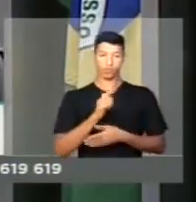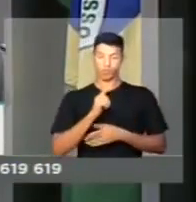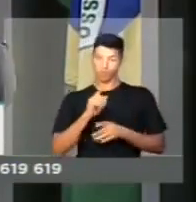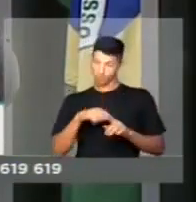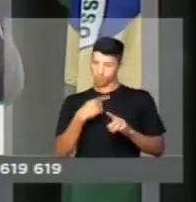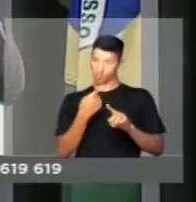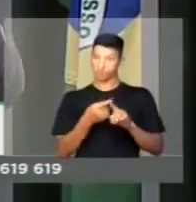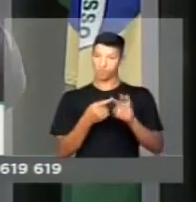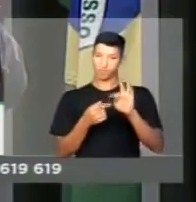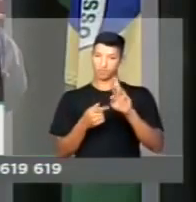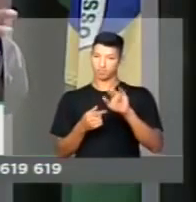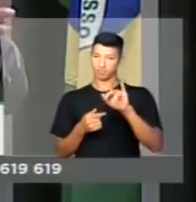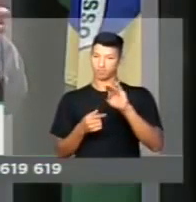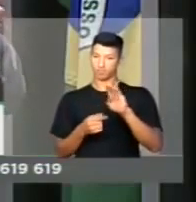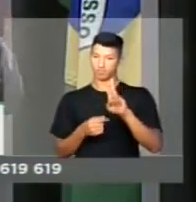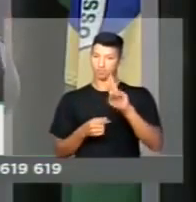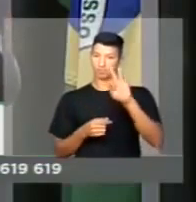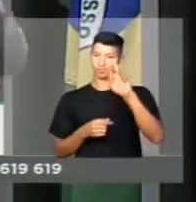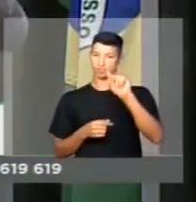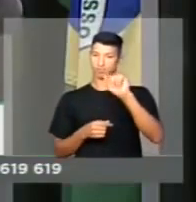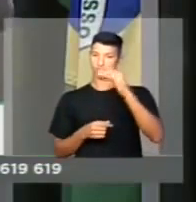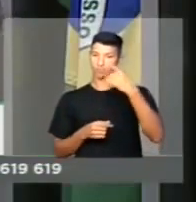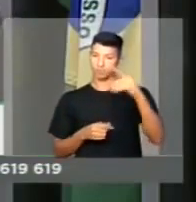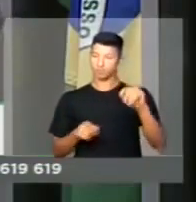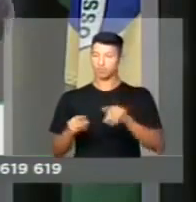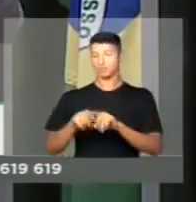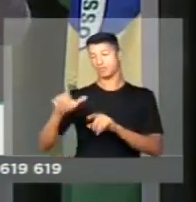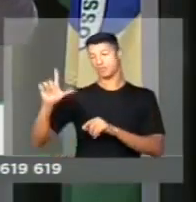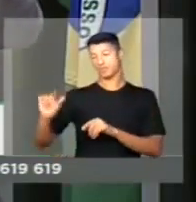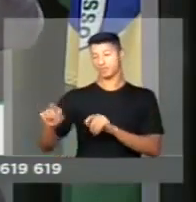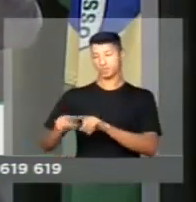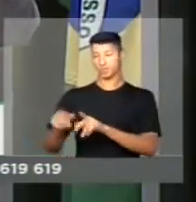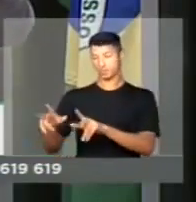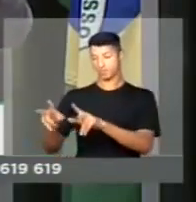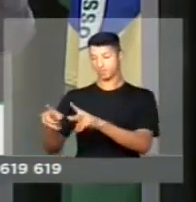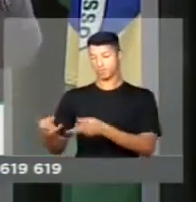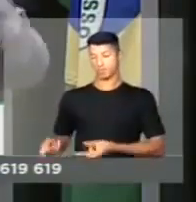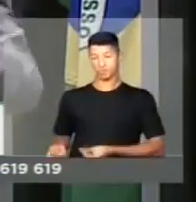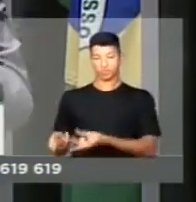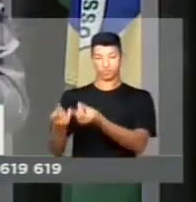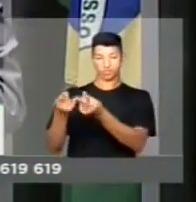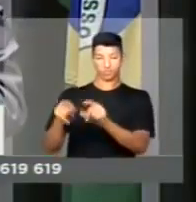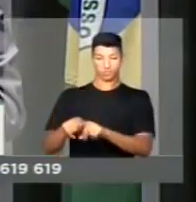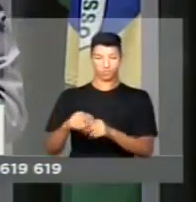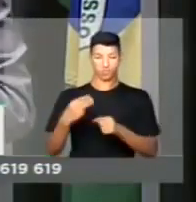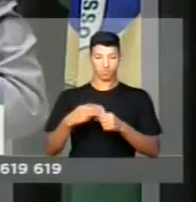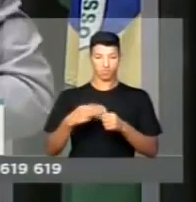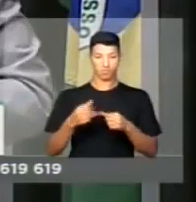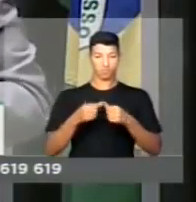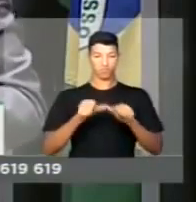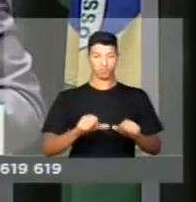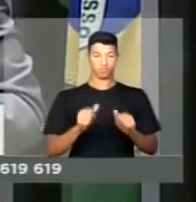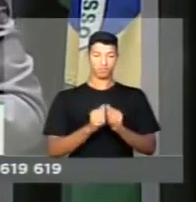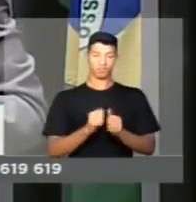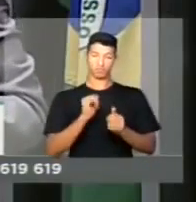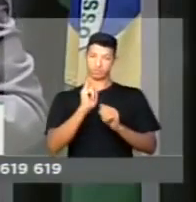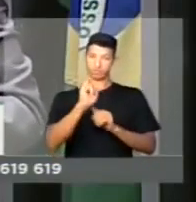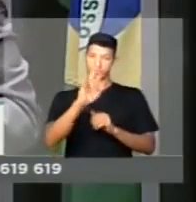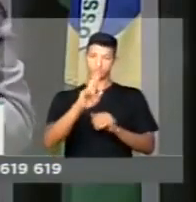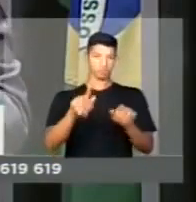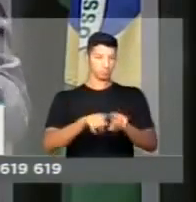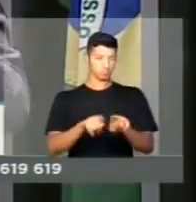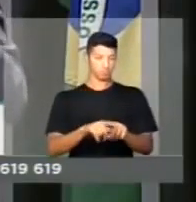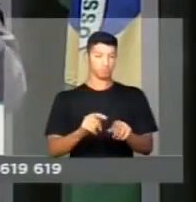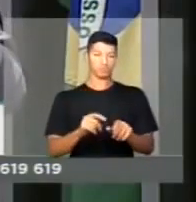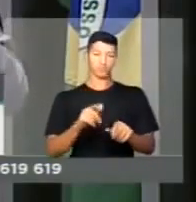aumentar a tributação sobre a renda, diminuir a tributação sobre o consumo e o município ficaria com os impostos de